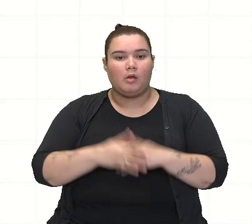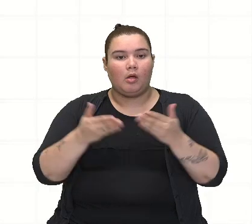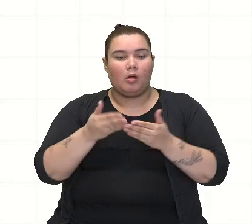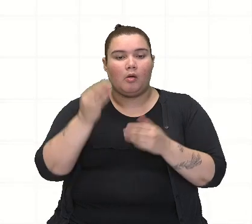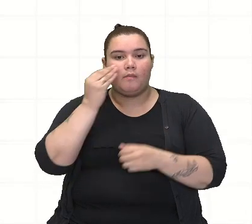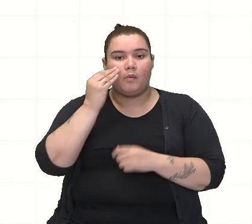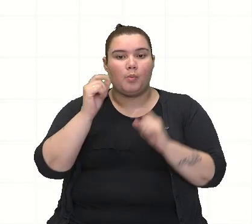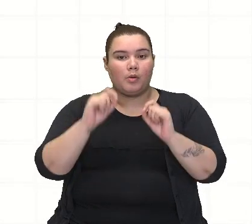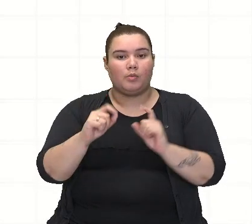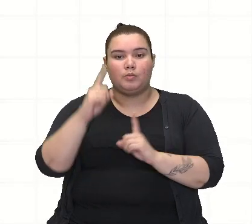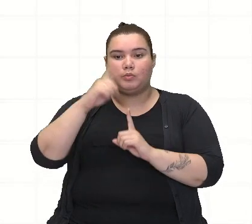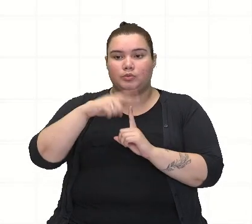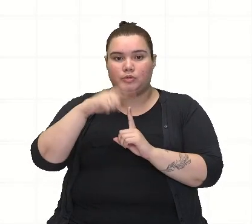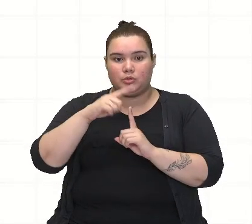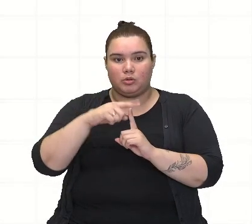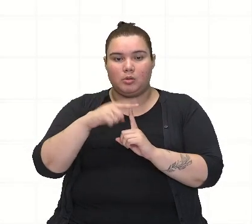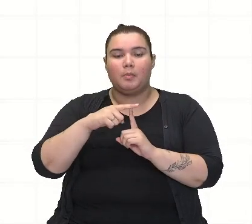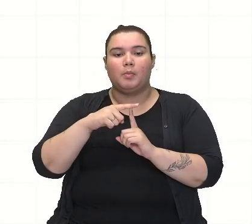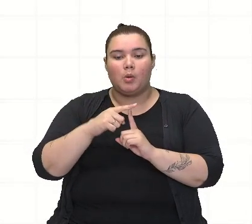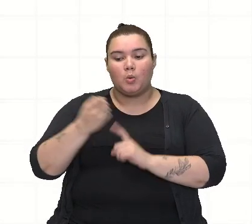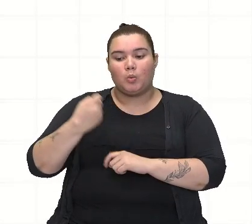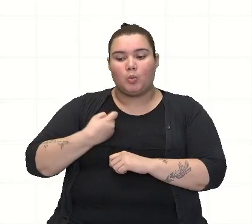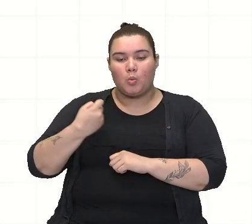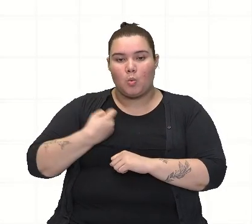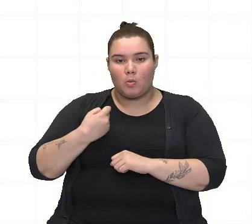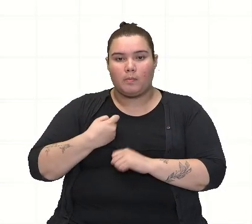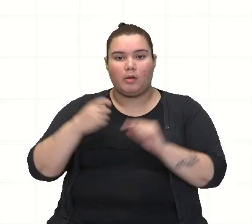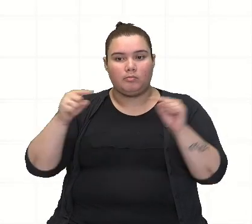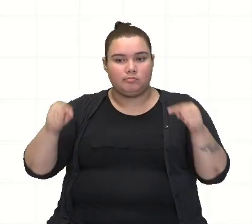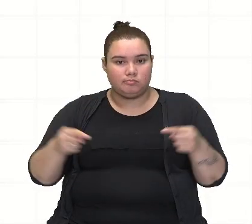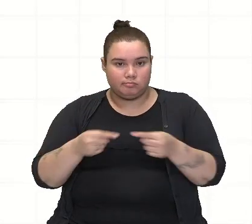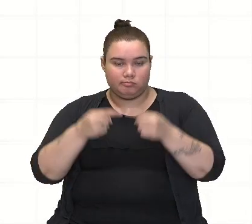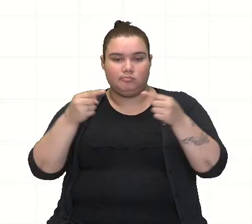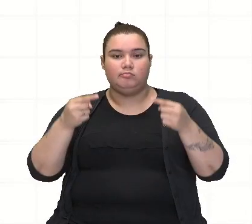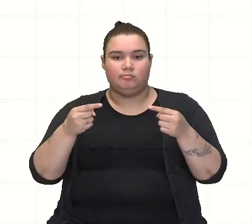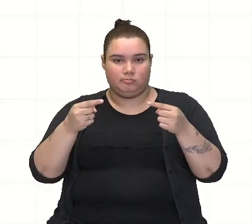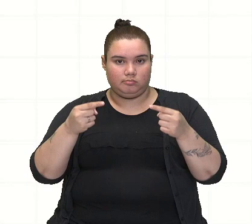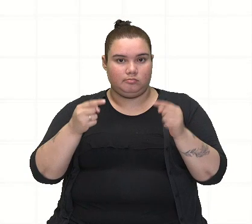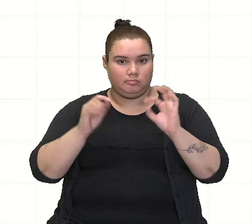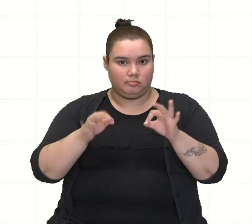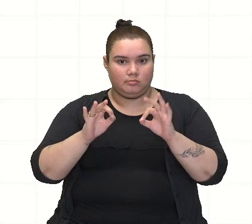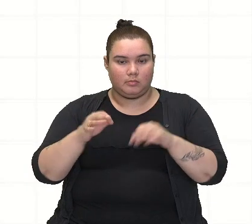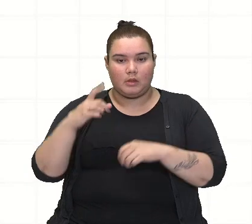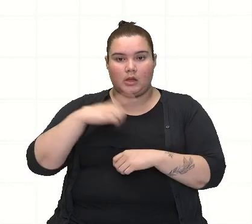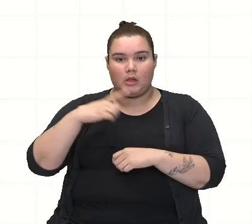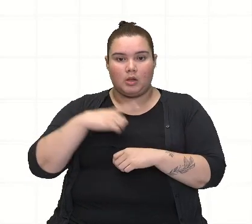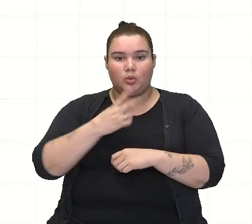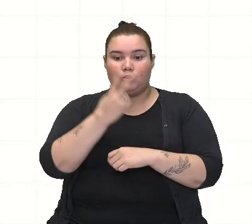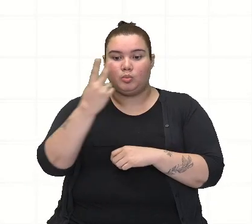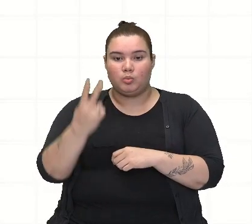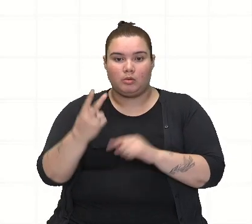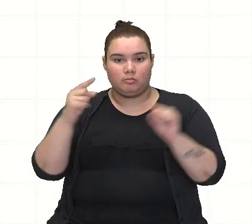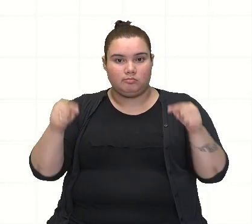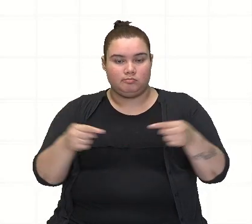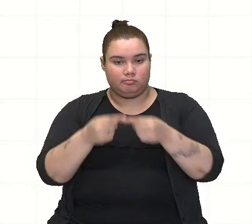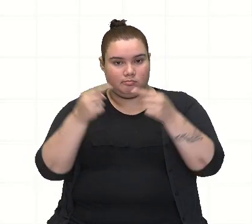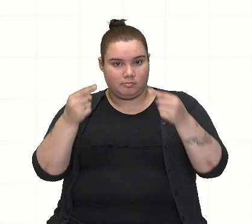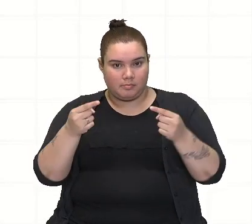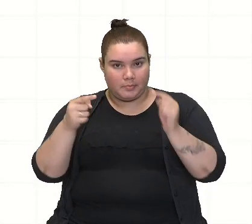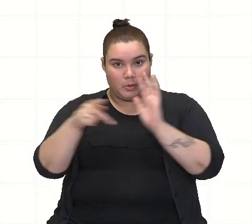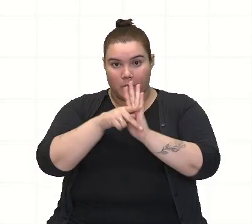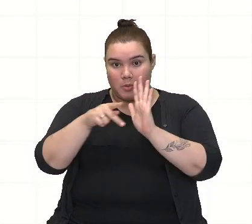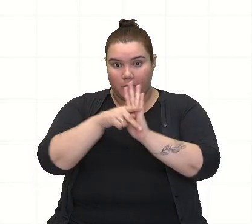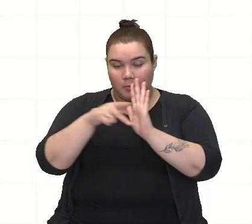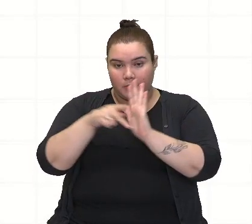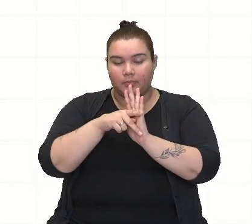de grandezas diretamente proporcionais, olha. Quando duas grandezas são